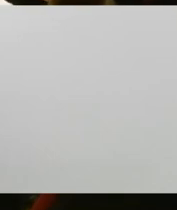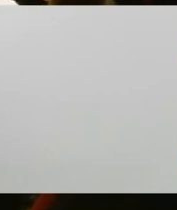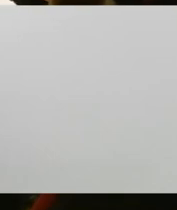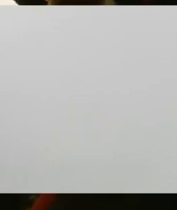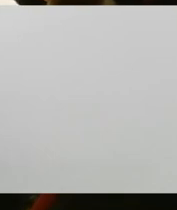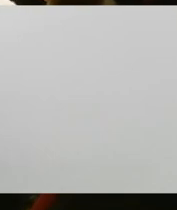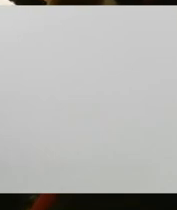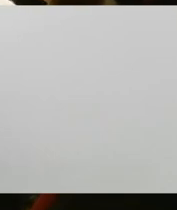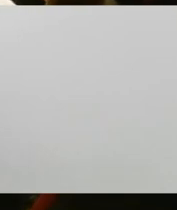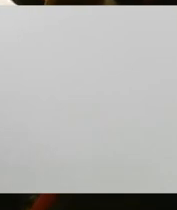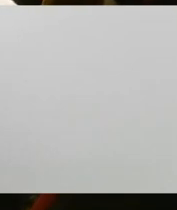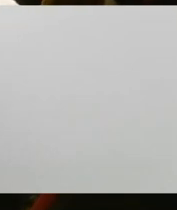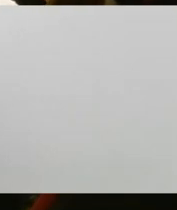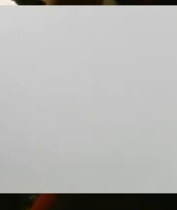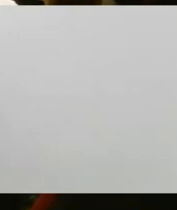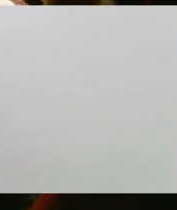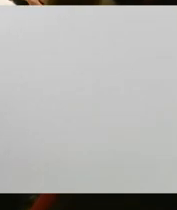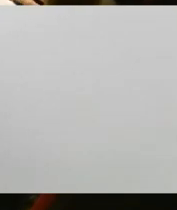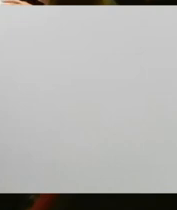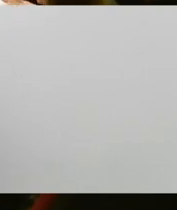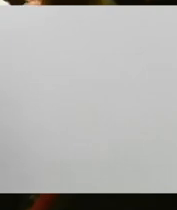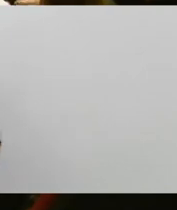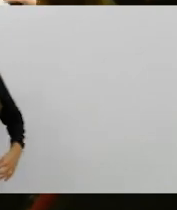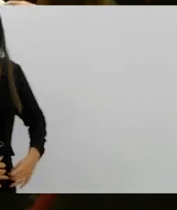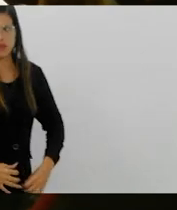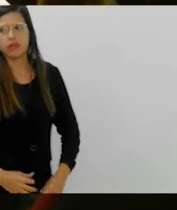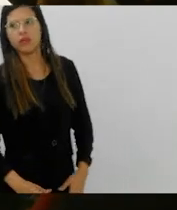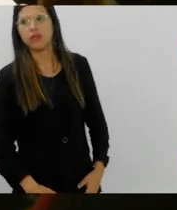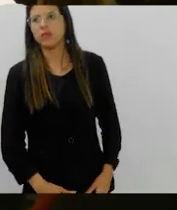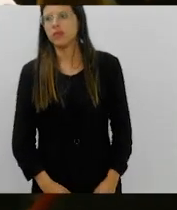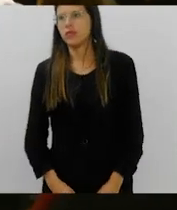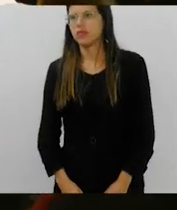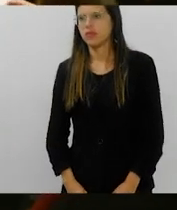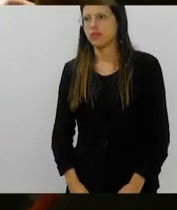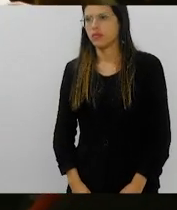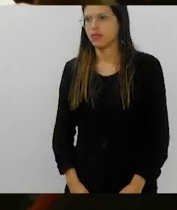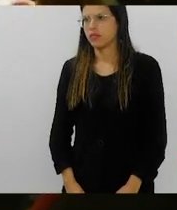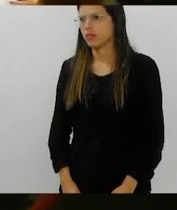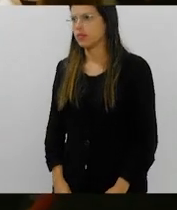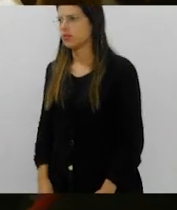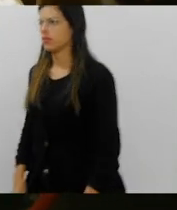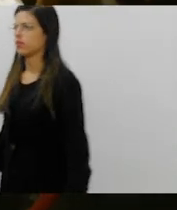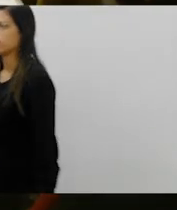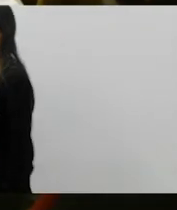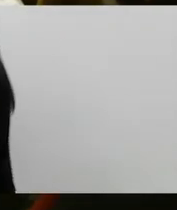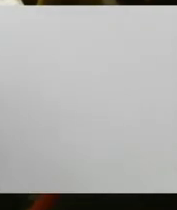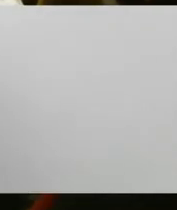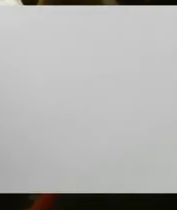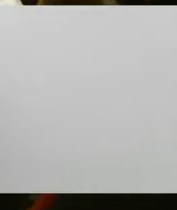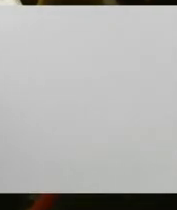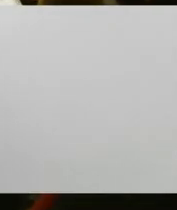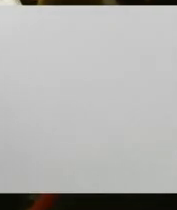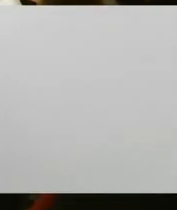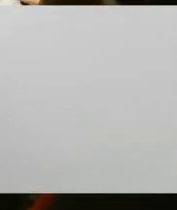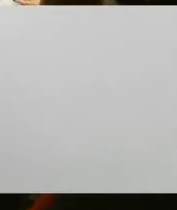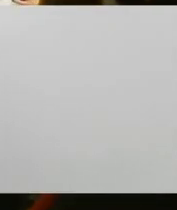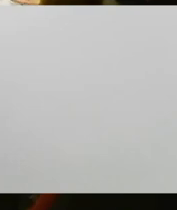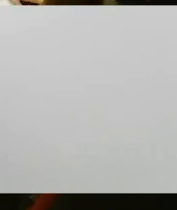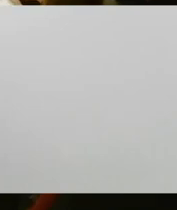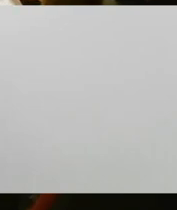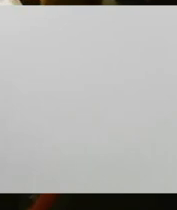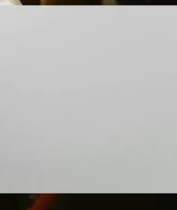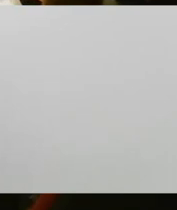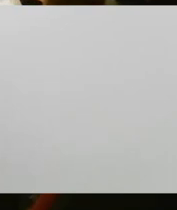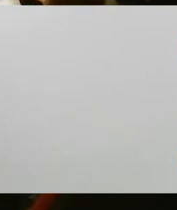Dando prosseguimento ao 2º Fórum Nacional de Segurança Escolar do Rio de Janeiro, convidamos como moderador